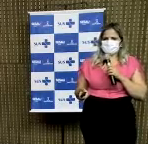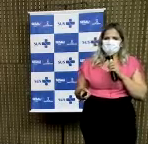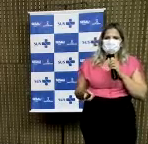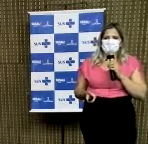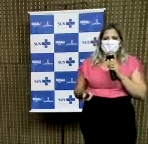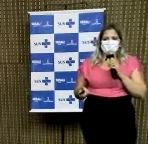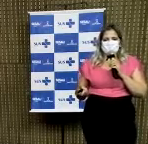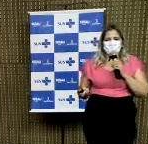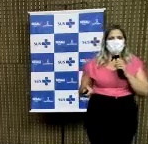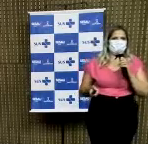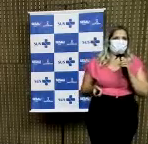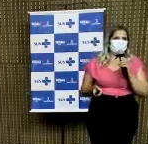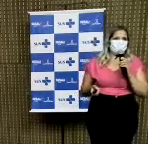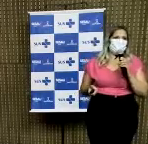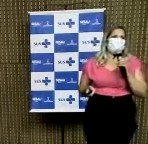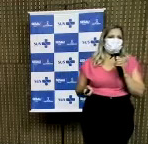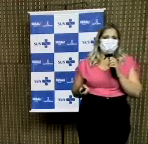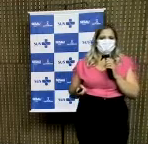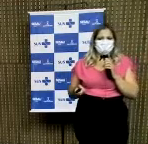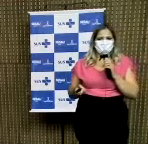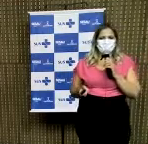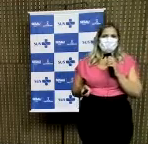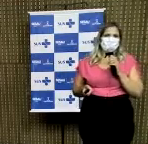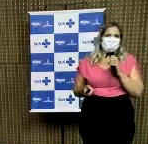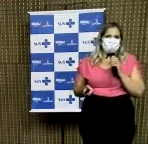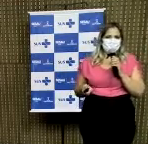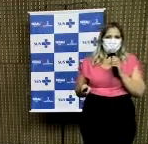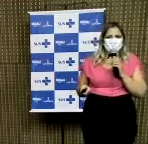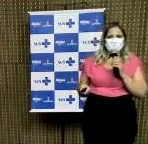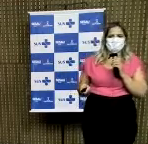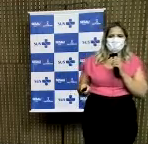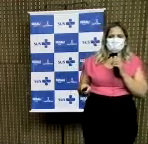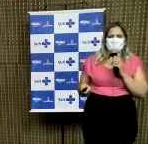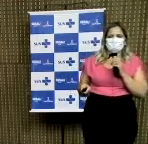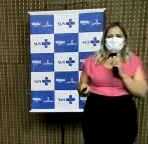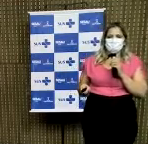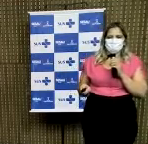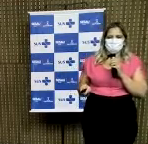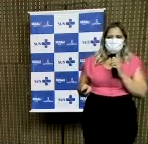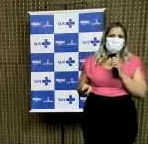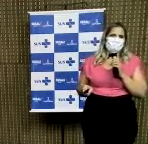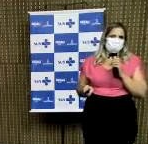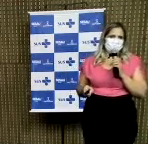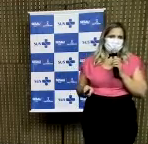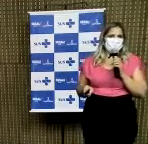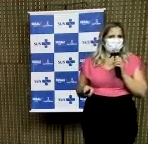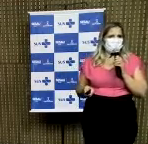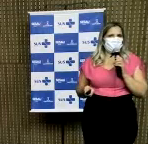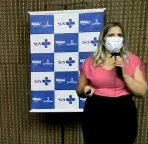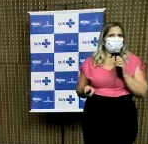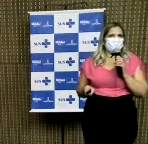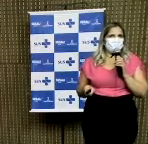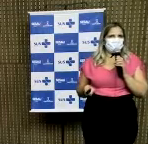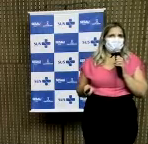Tá. Essa é a foto da nossa equipe, da unidade, né? Que a gente tirou agora, na semana